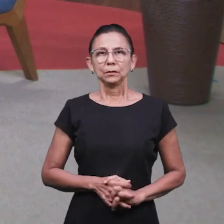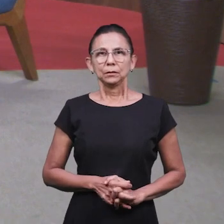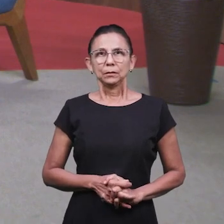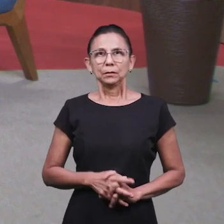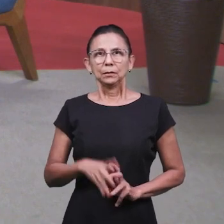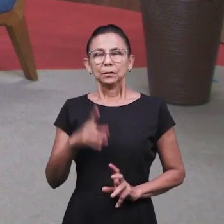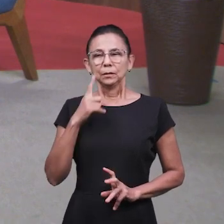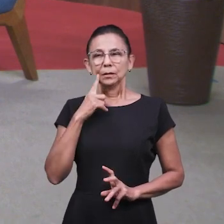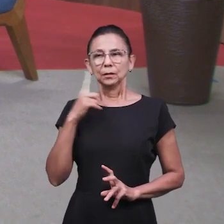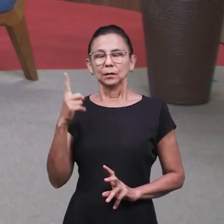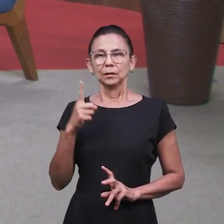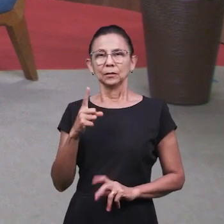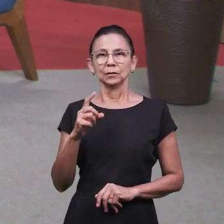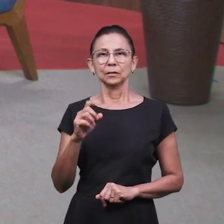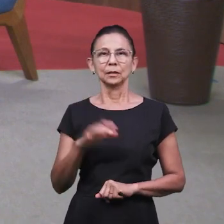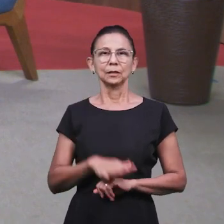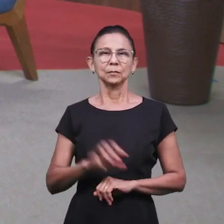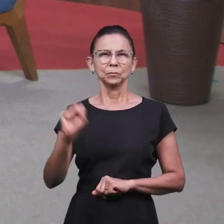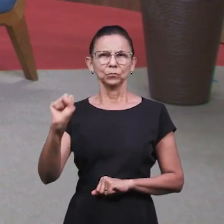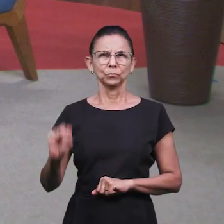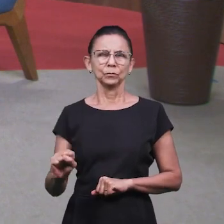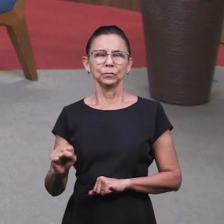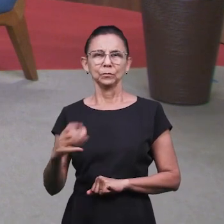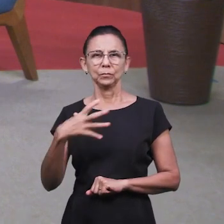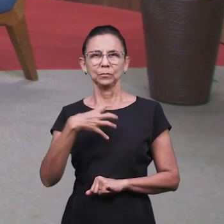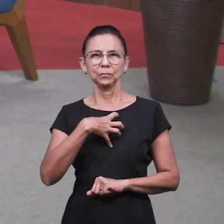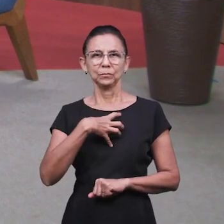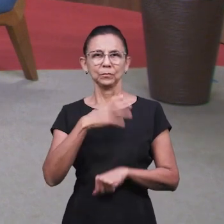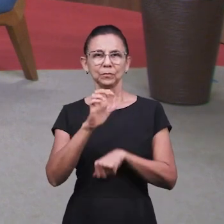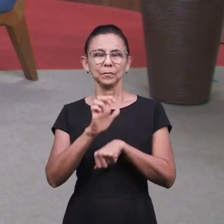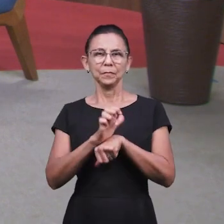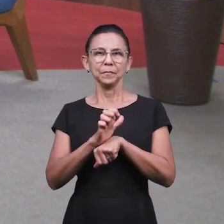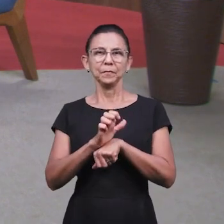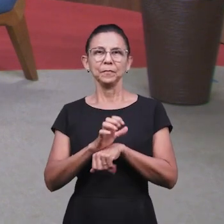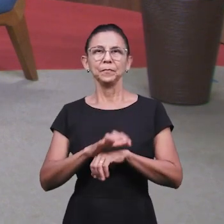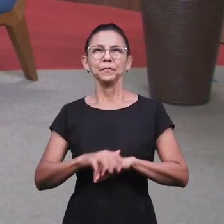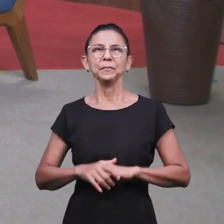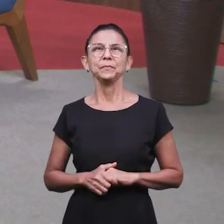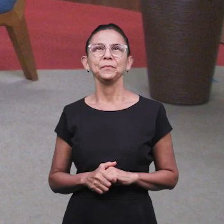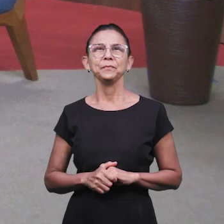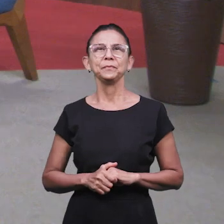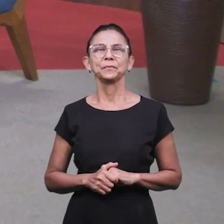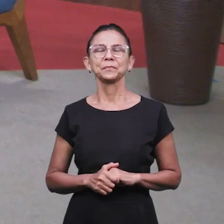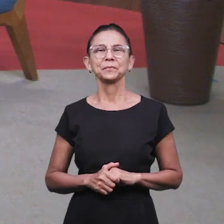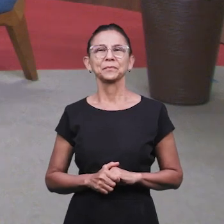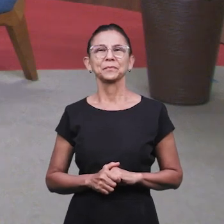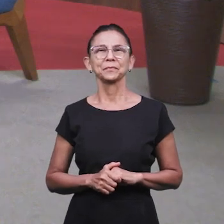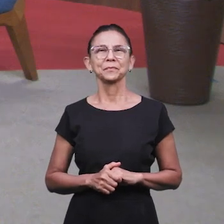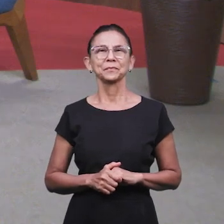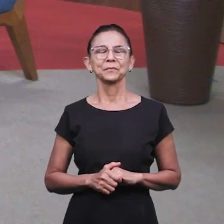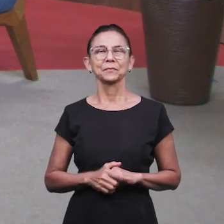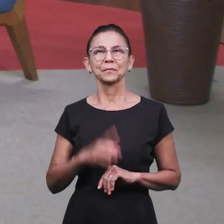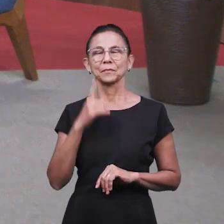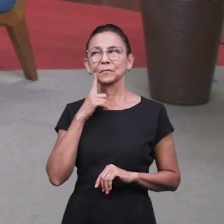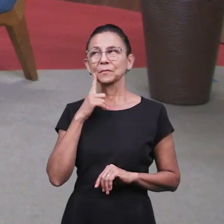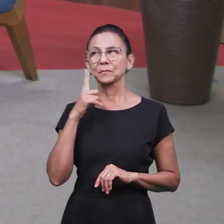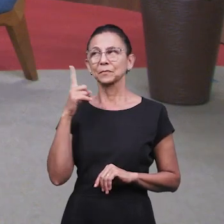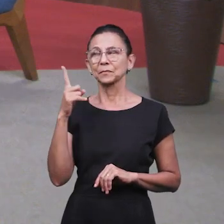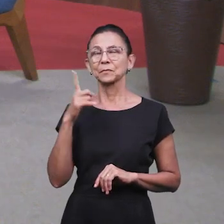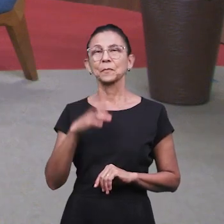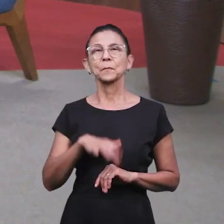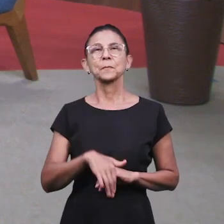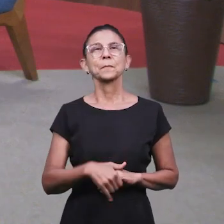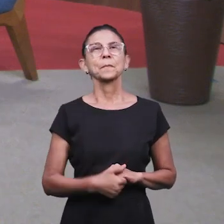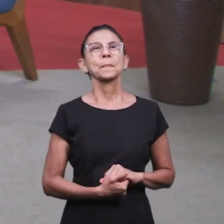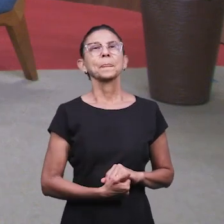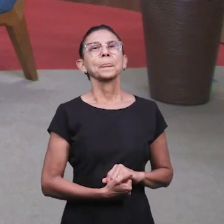veio da cidade de Itabatã, no sul, extremo sul da Bahia, e veio de Walter Reis Muniz. E